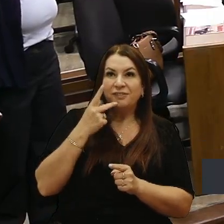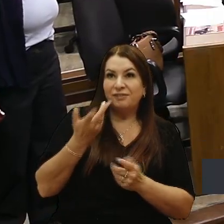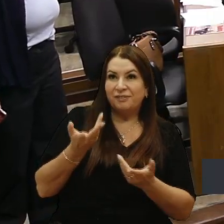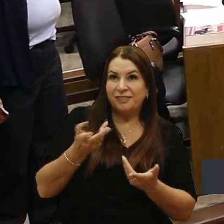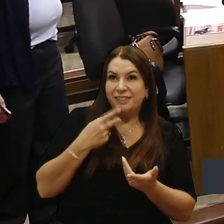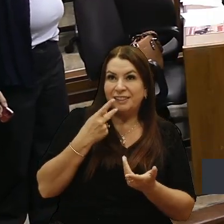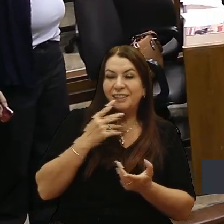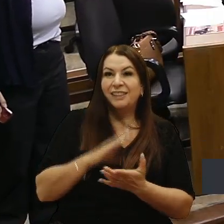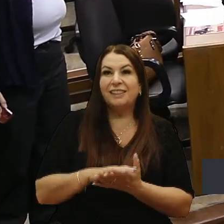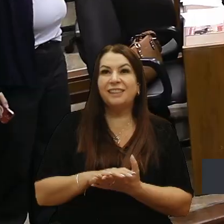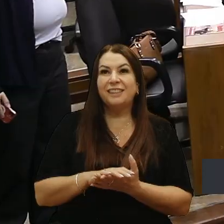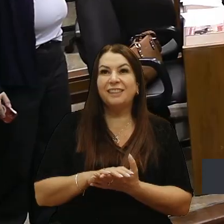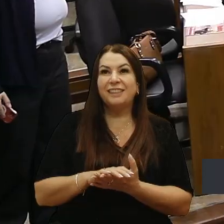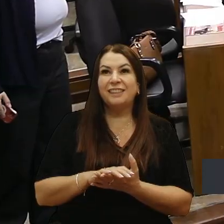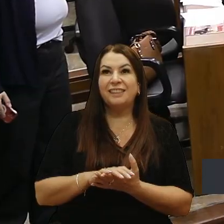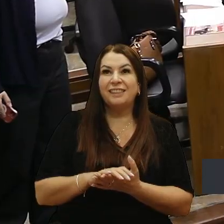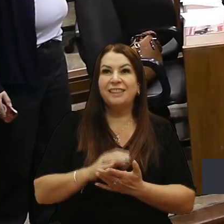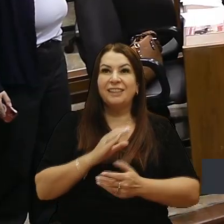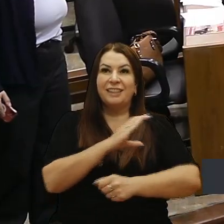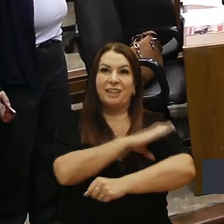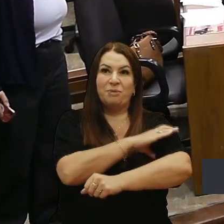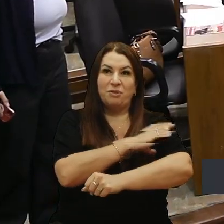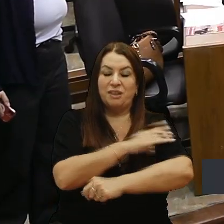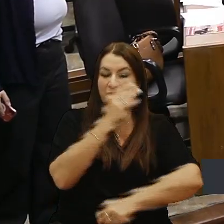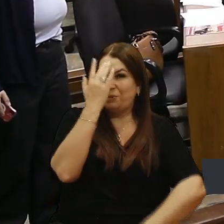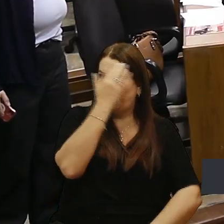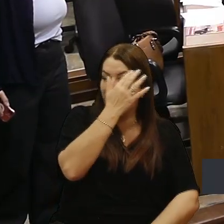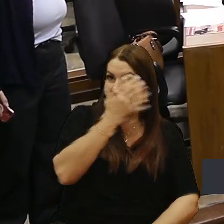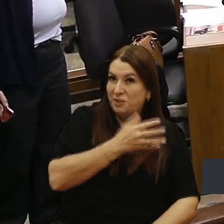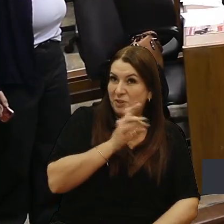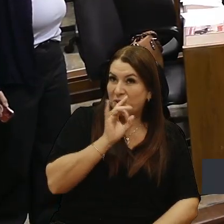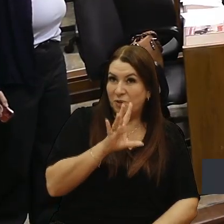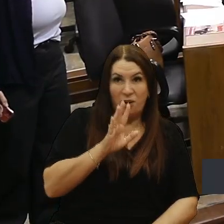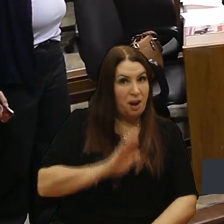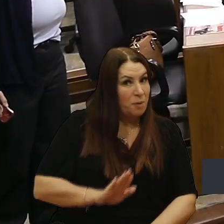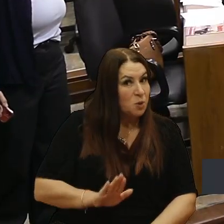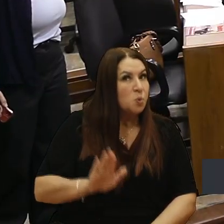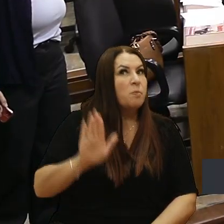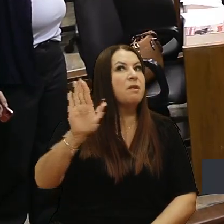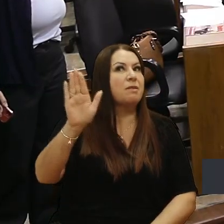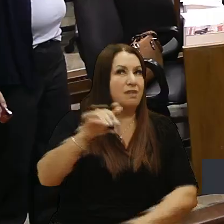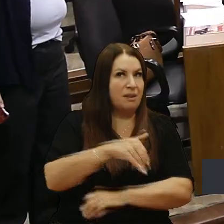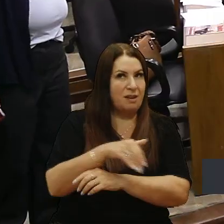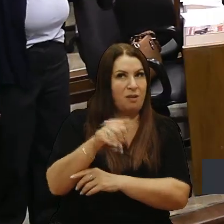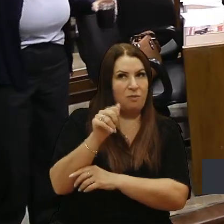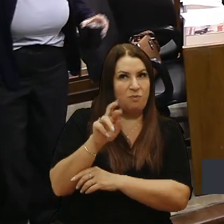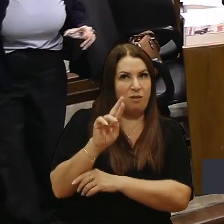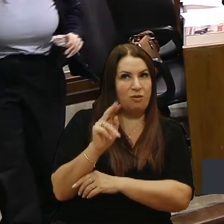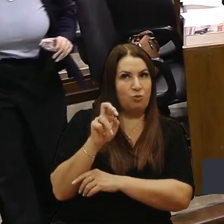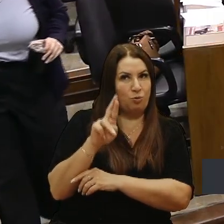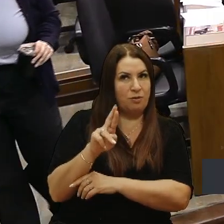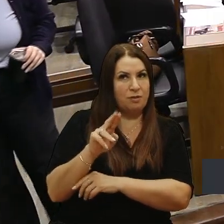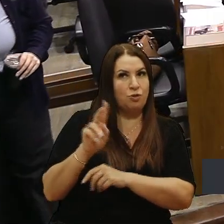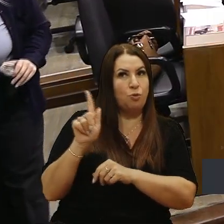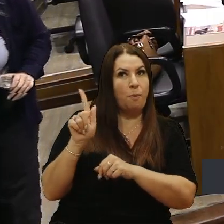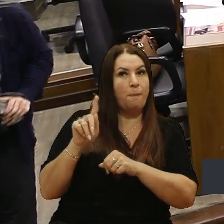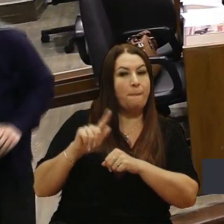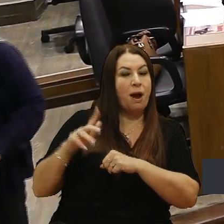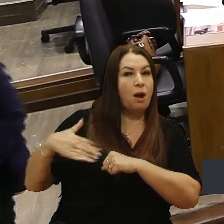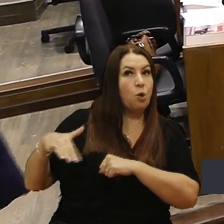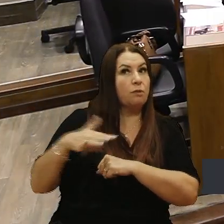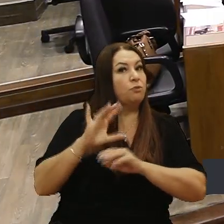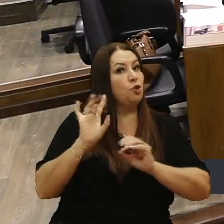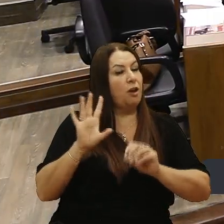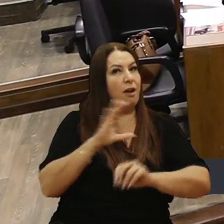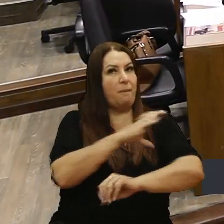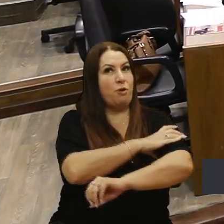né, a caminhonete do seu Adiló, só ela para subir lá a rua Arthur Lisberce lá em Galópolis, só a caminhonete do seu